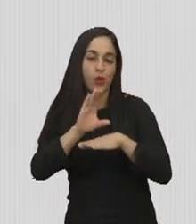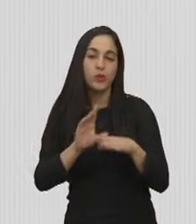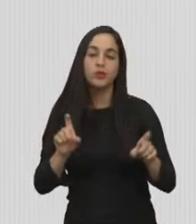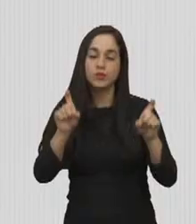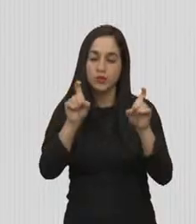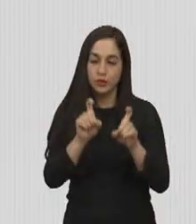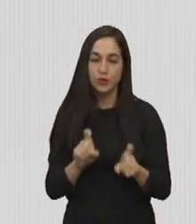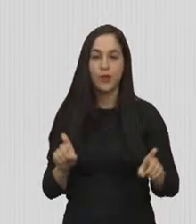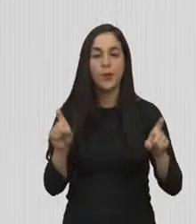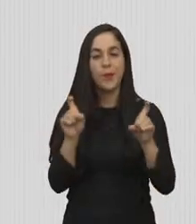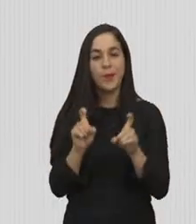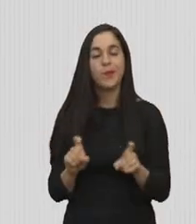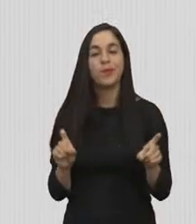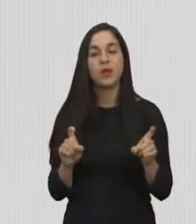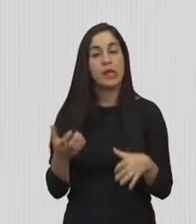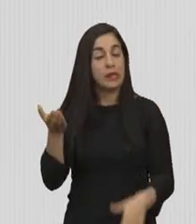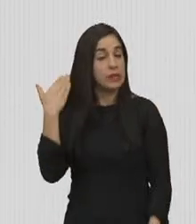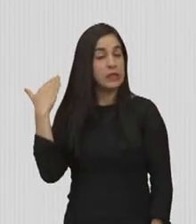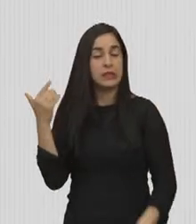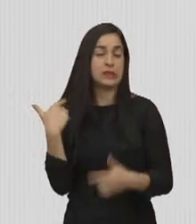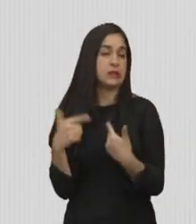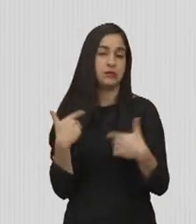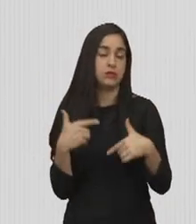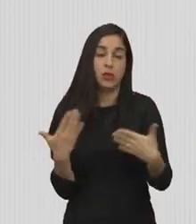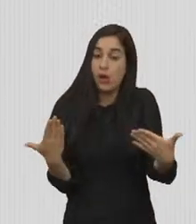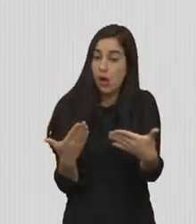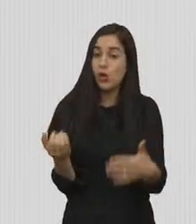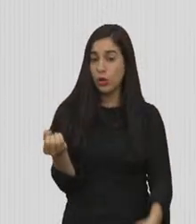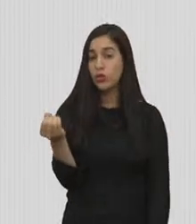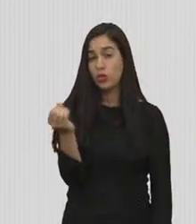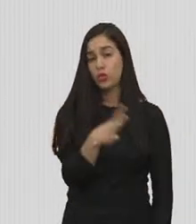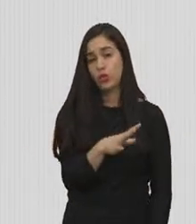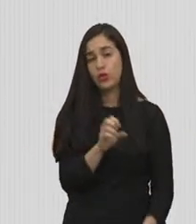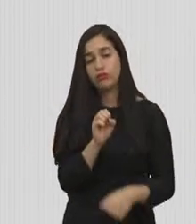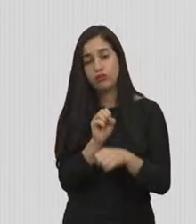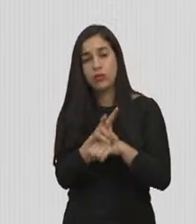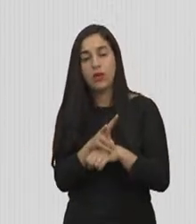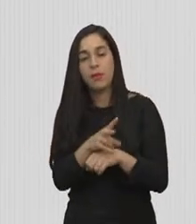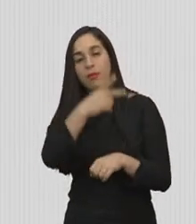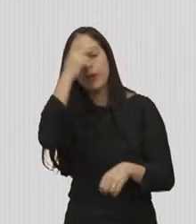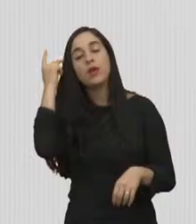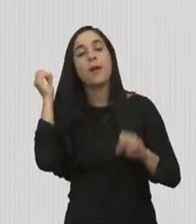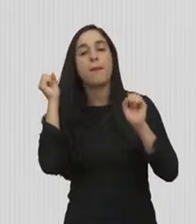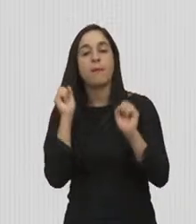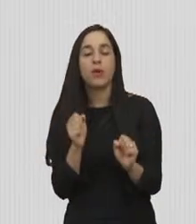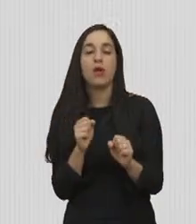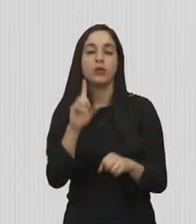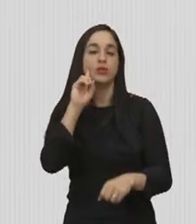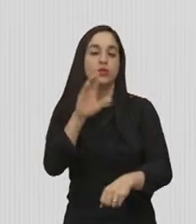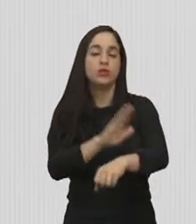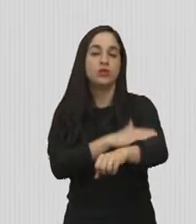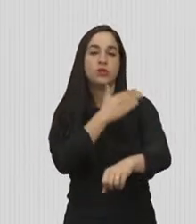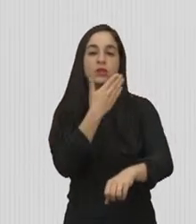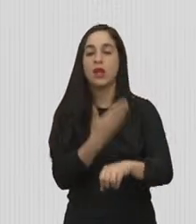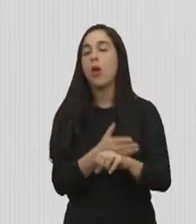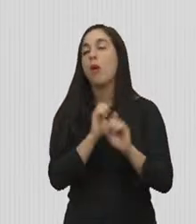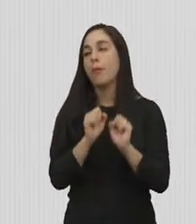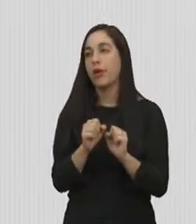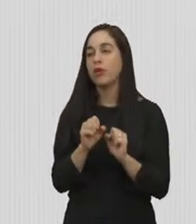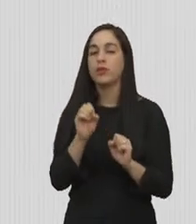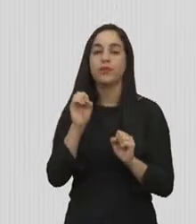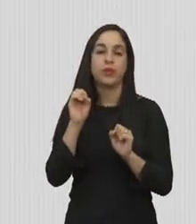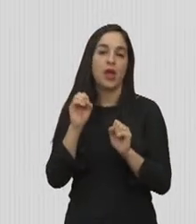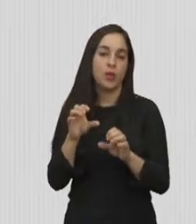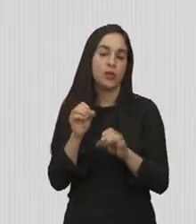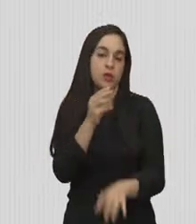informática, e que não tinha, né? Que seria um técnico puro. Esse técnico, a pessoa pode fazer o integrado, o ensino médio em outro lugar, e